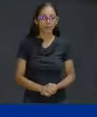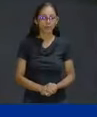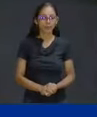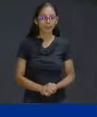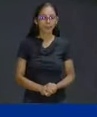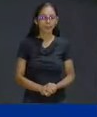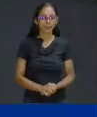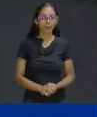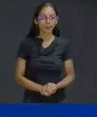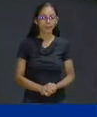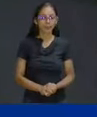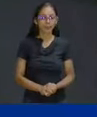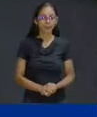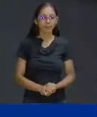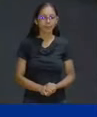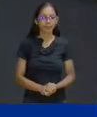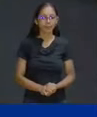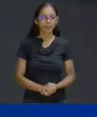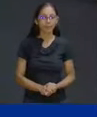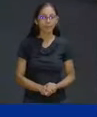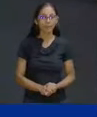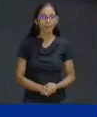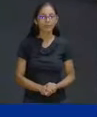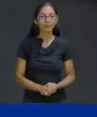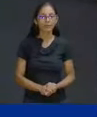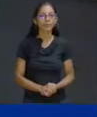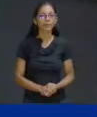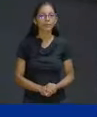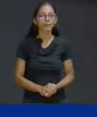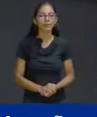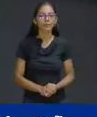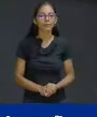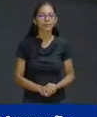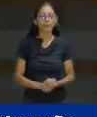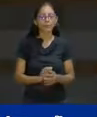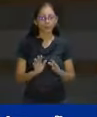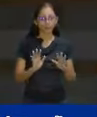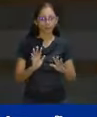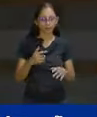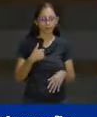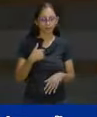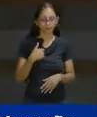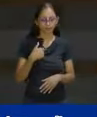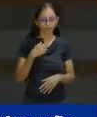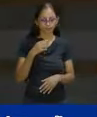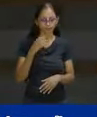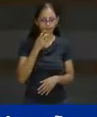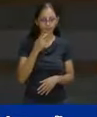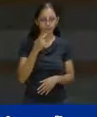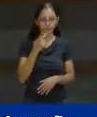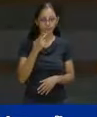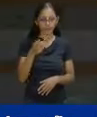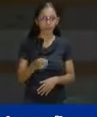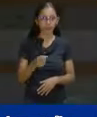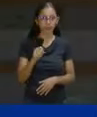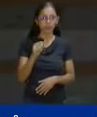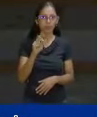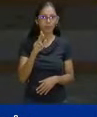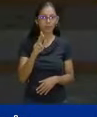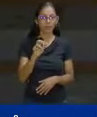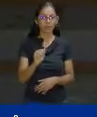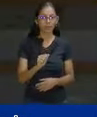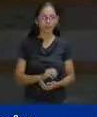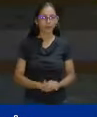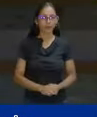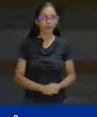uma ponderação, já que o juiz do plenário fez uma menção, eu queria só fazer um registro muito rápido, porque foco na parte central da mesa,